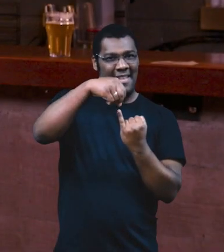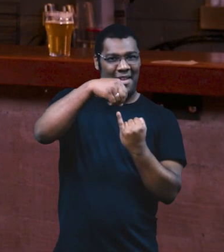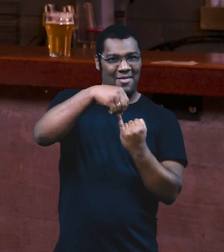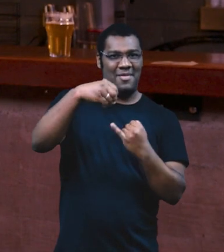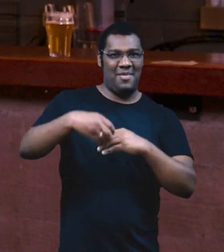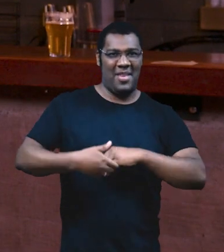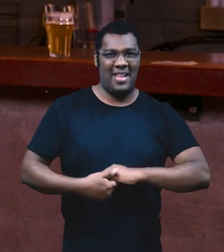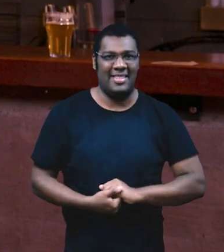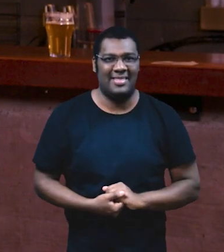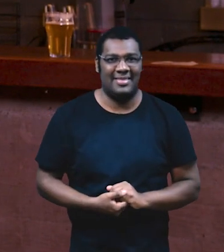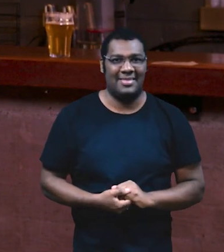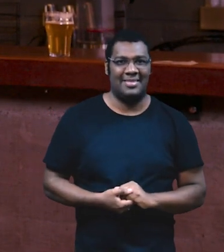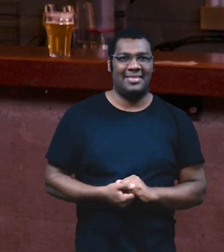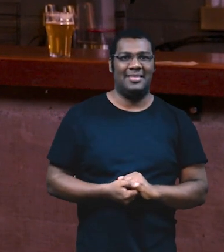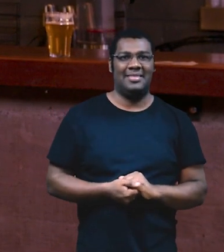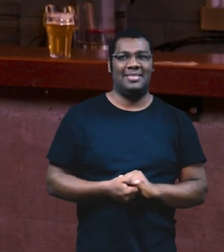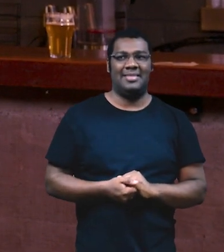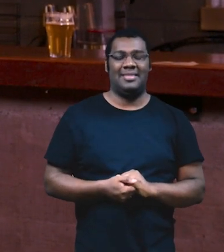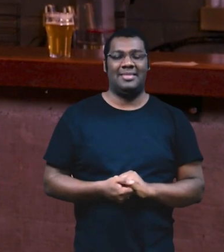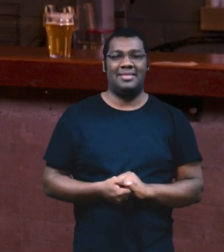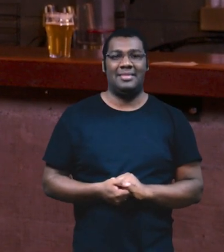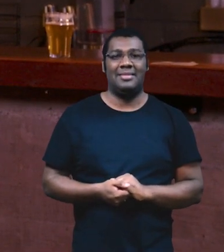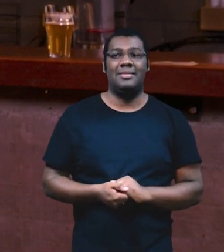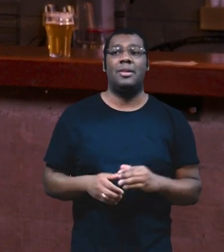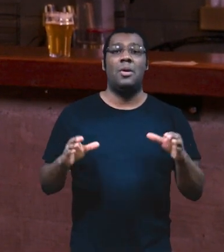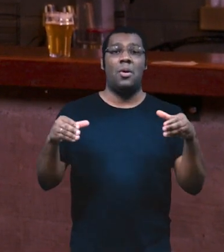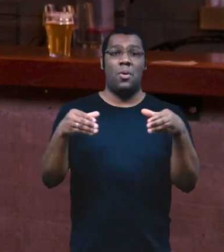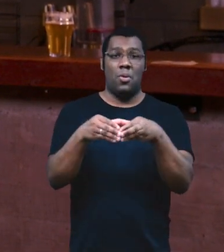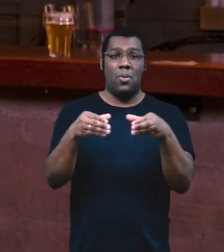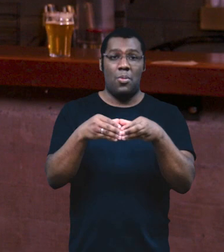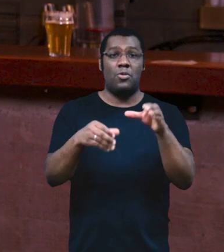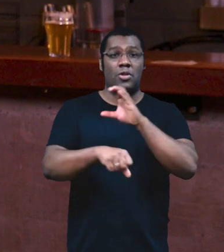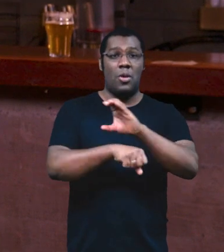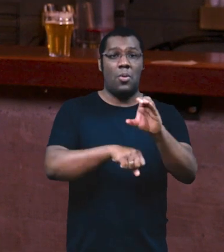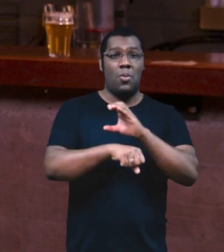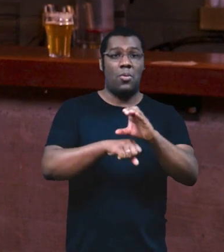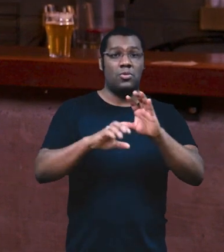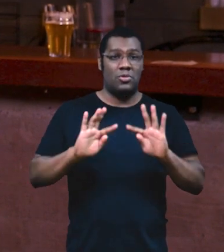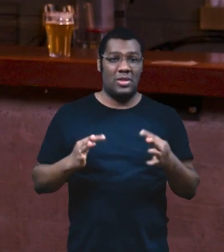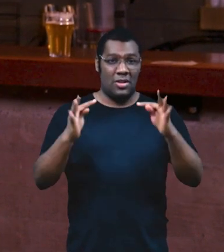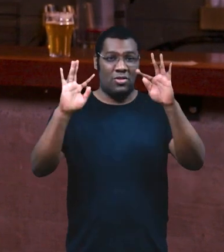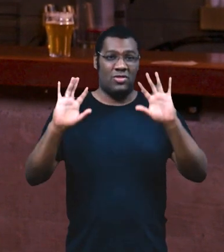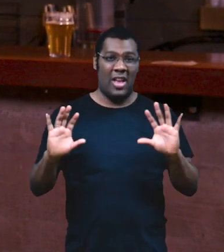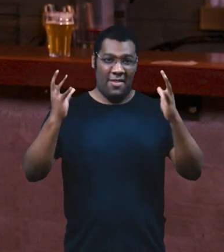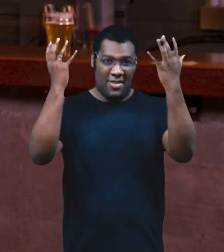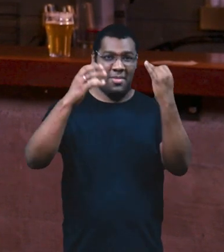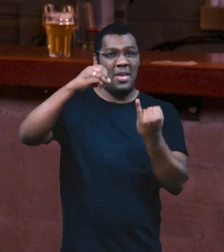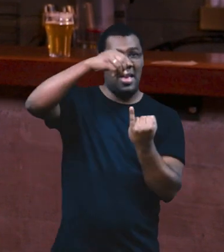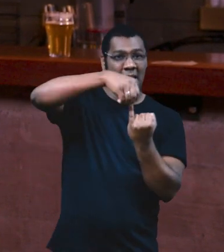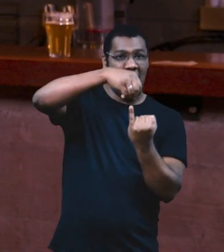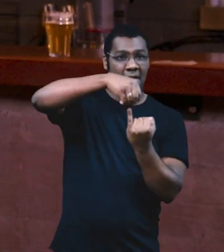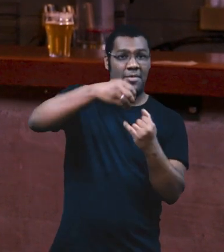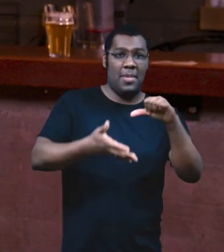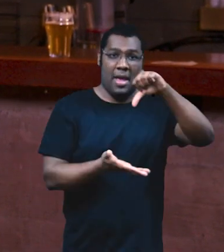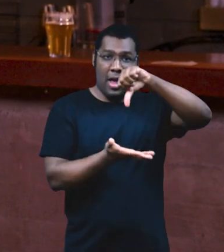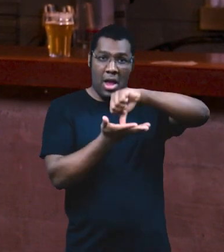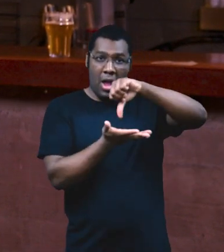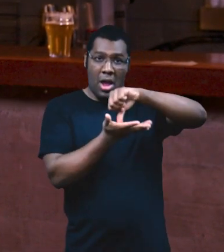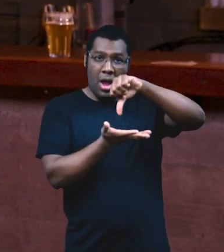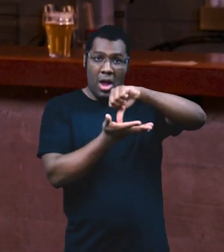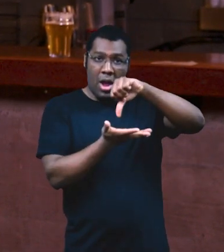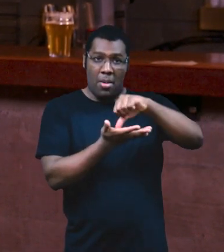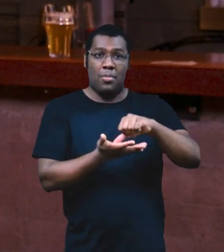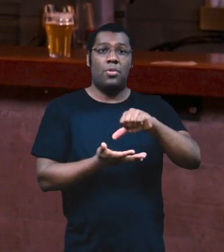A turma do curso de Tecnologia em Eventos do IFB Campus Brasília realizou uma pesquisa maravilhosa